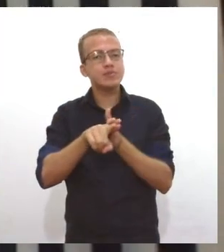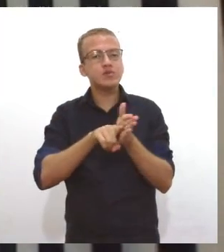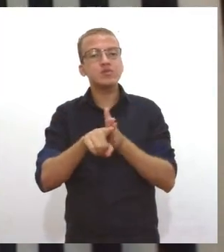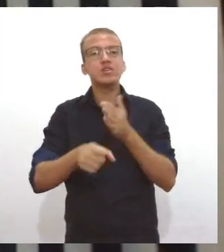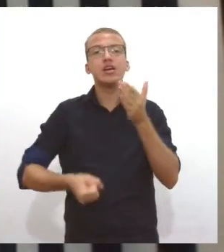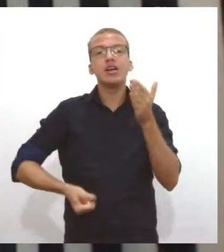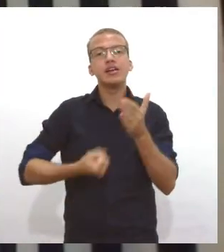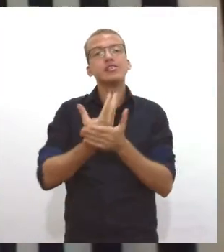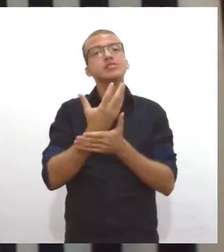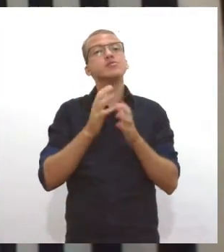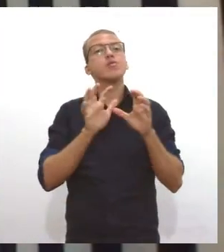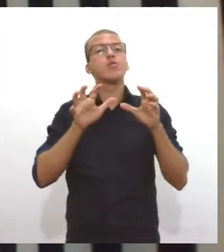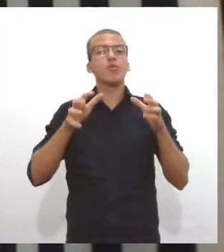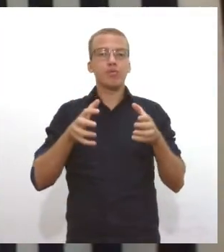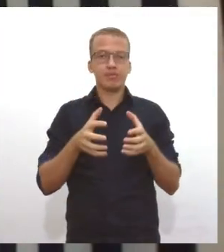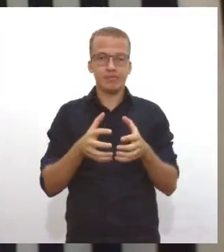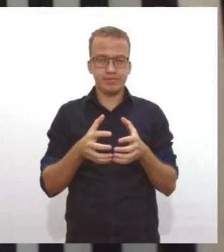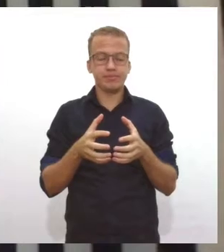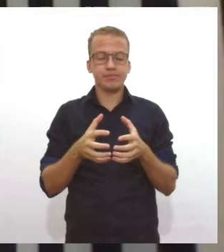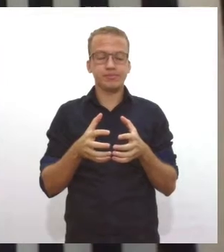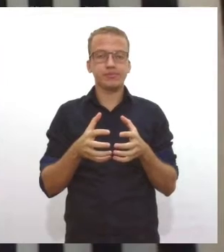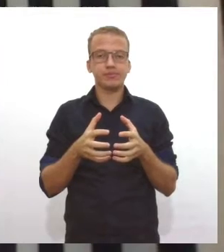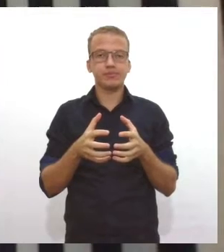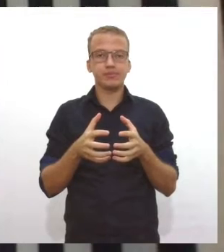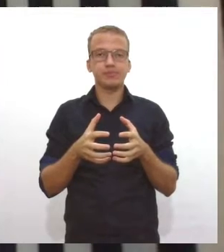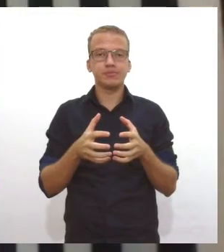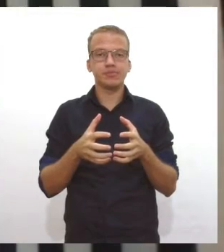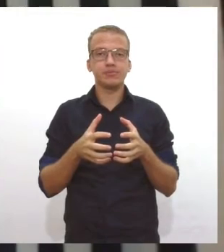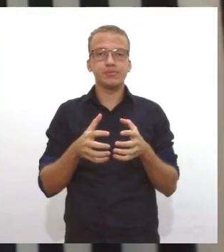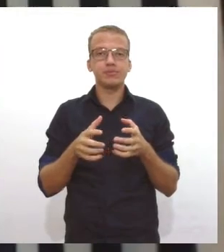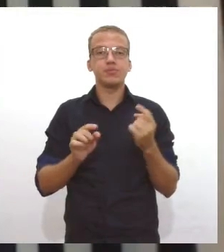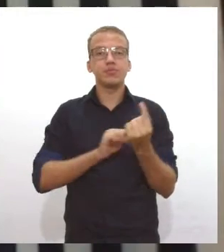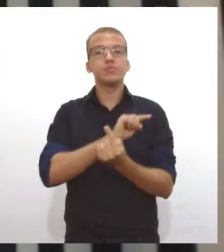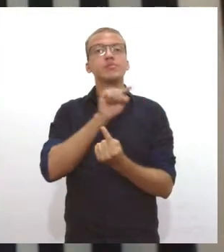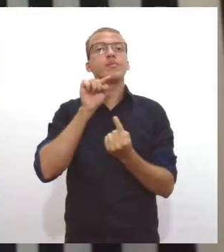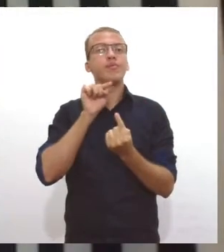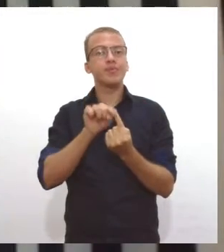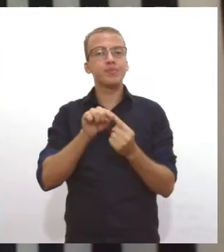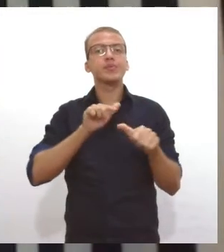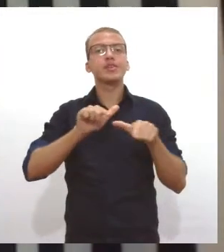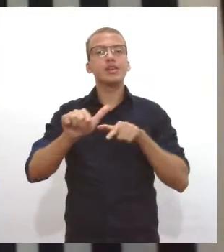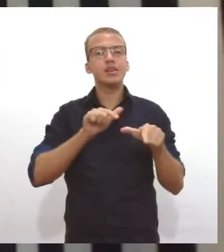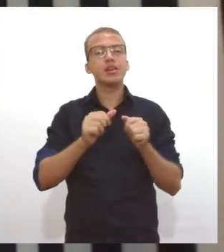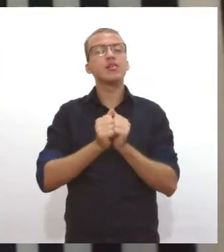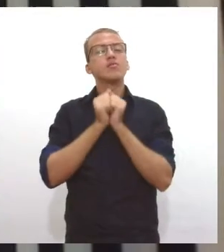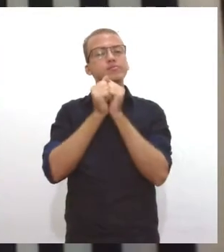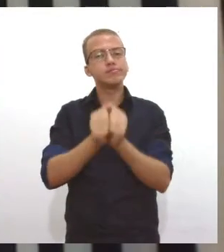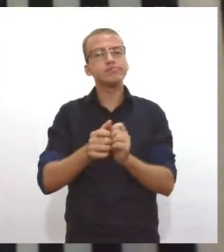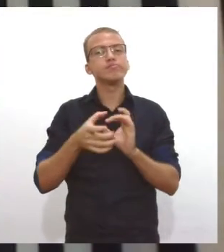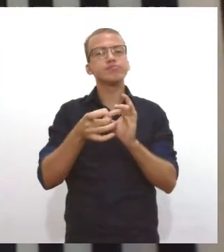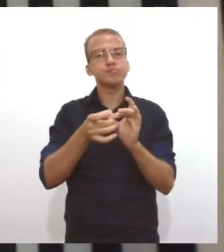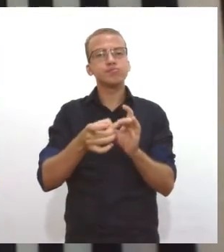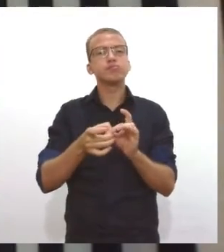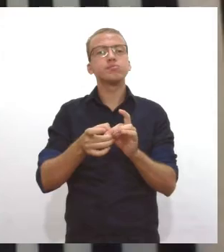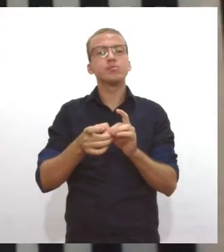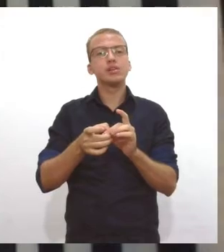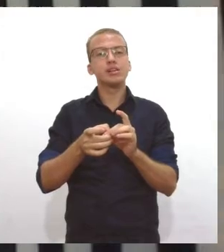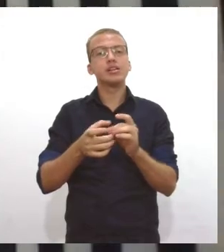comitê para poder agir conjuntamente garante trabalho se fossem